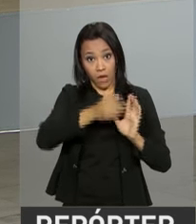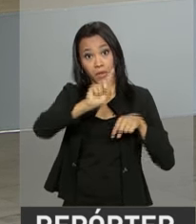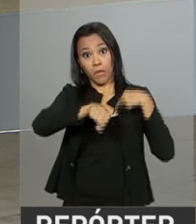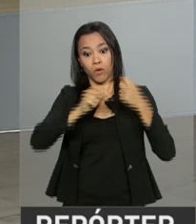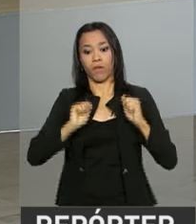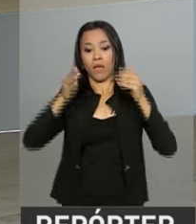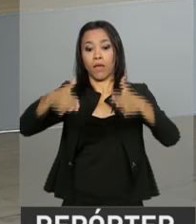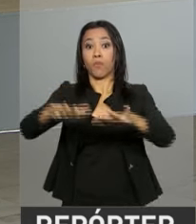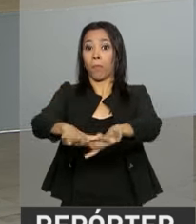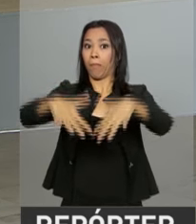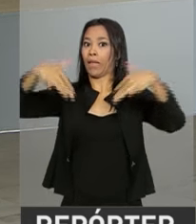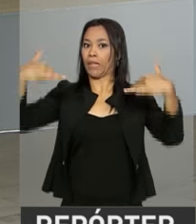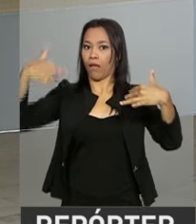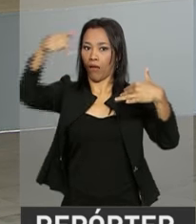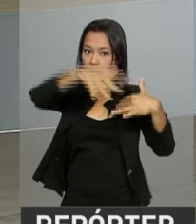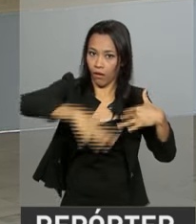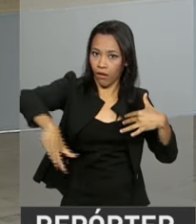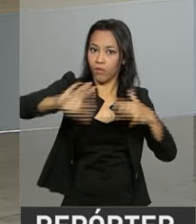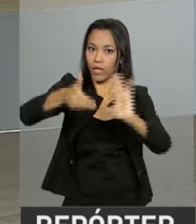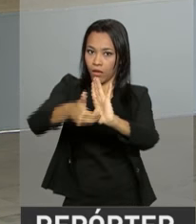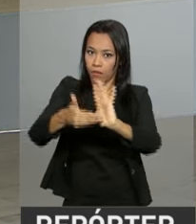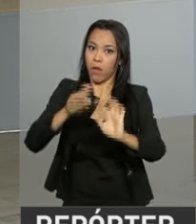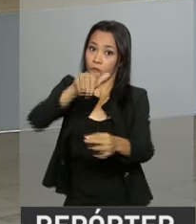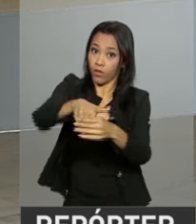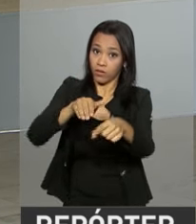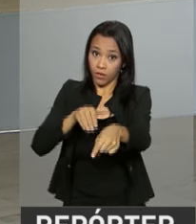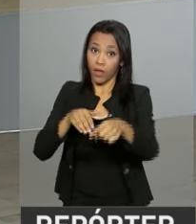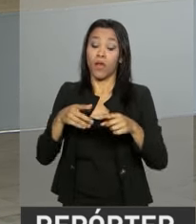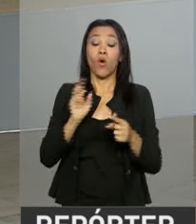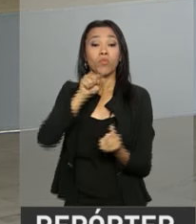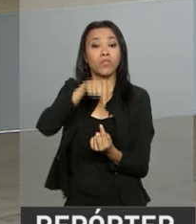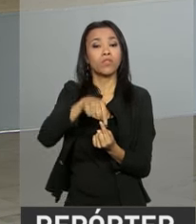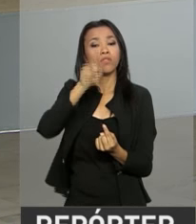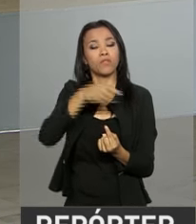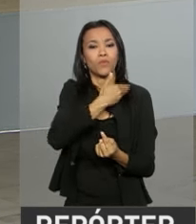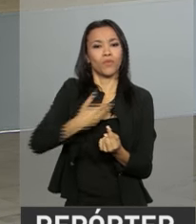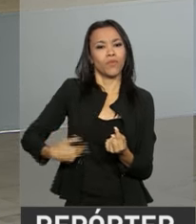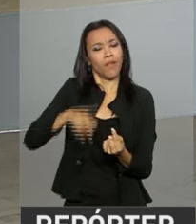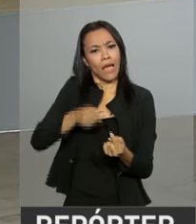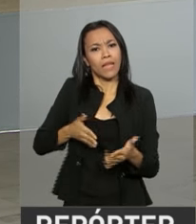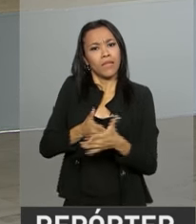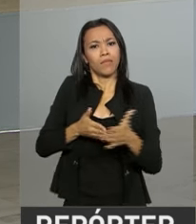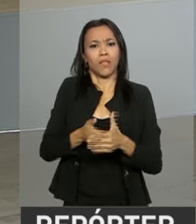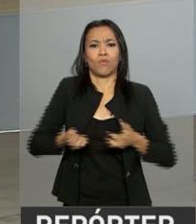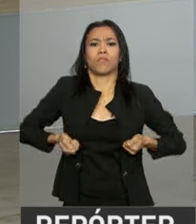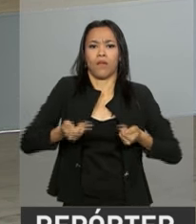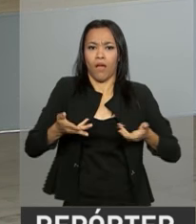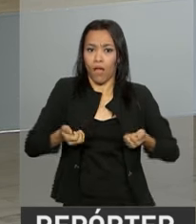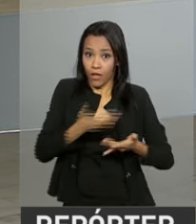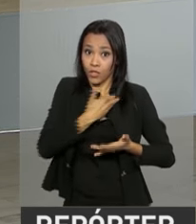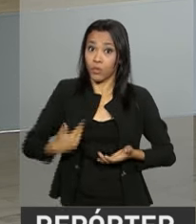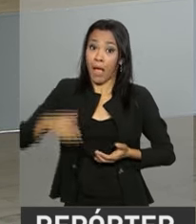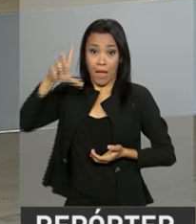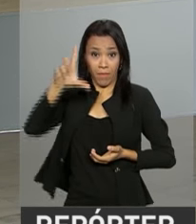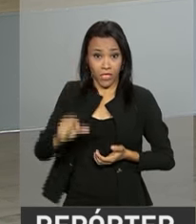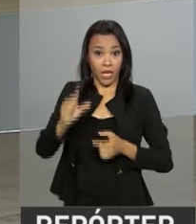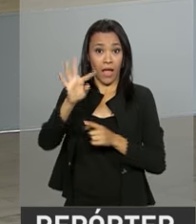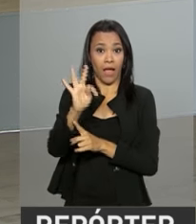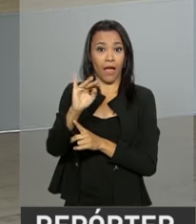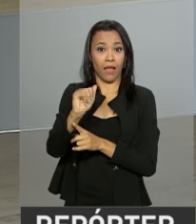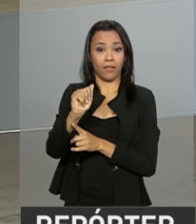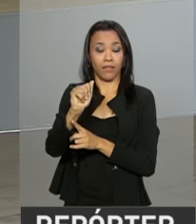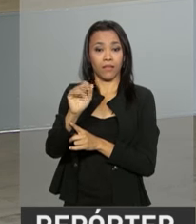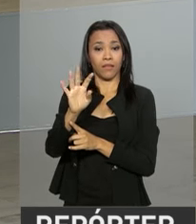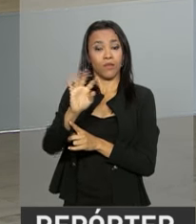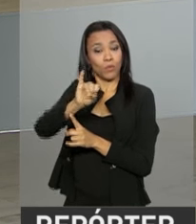casa nesta semana. A ideia do governo é limitar as os gastos federais para baixar a taxa de juros e retomar